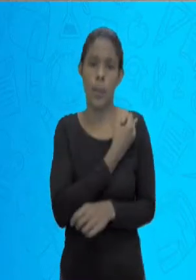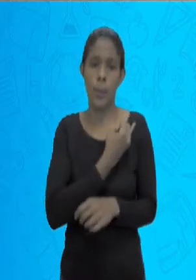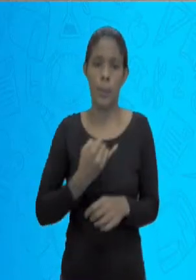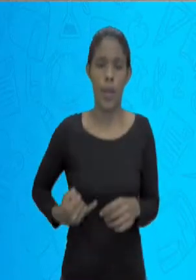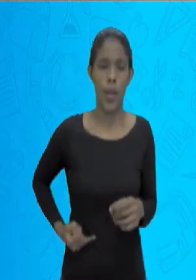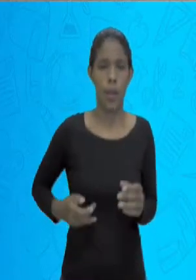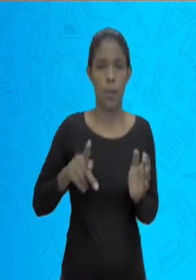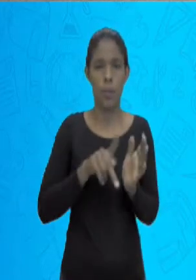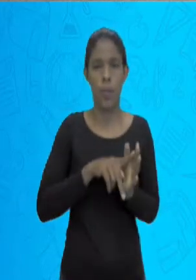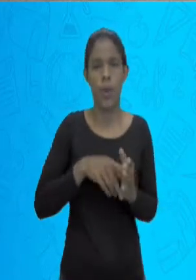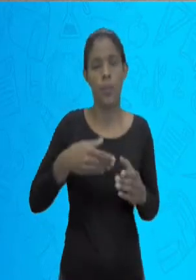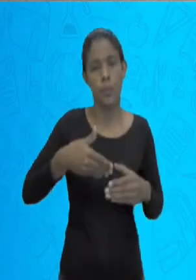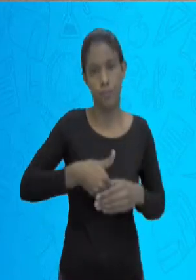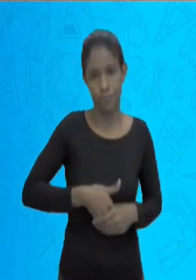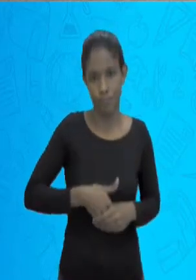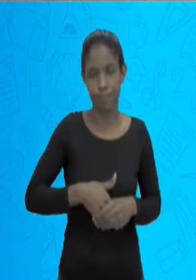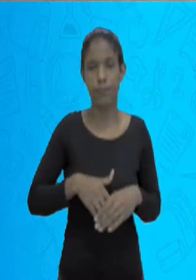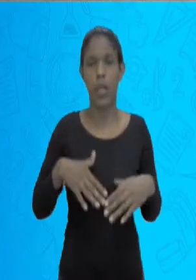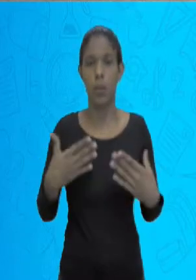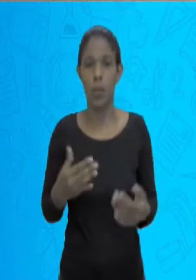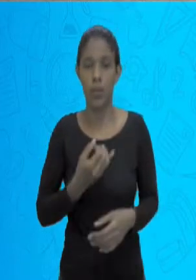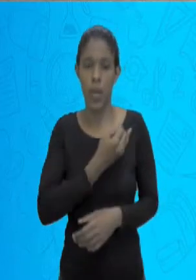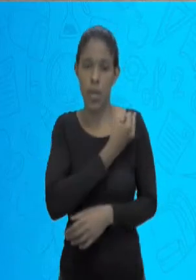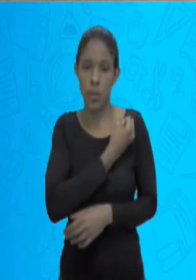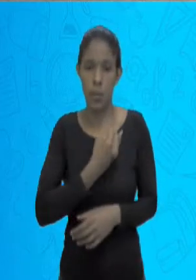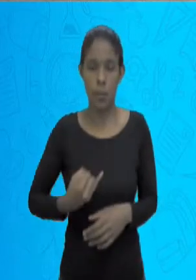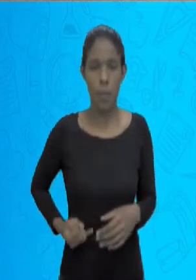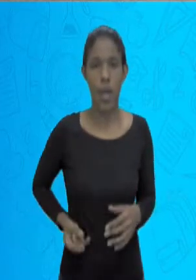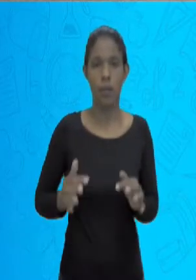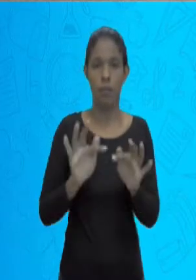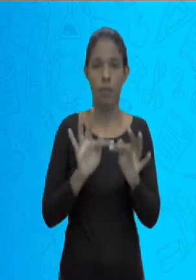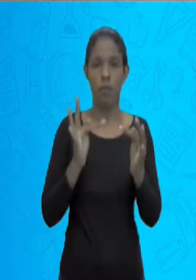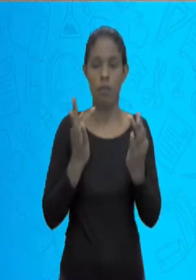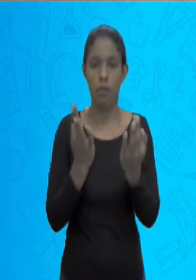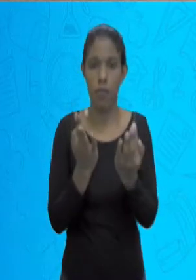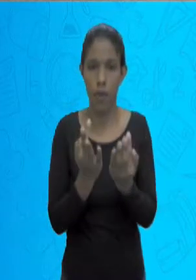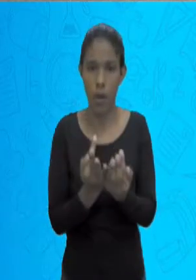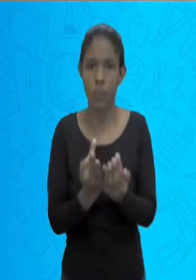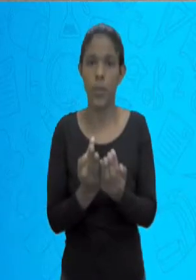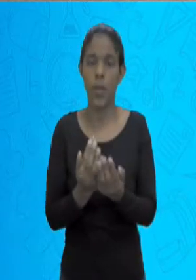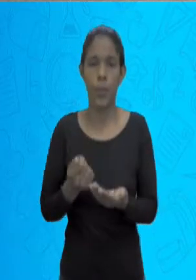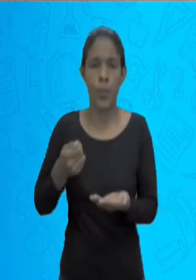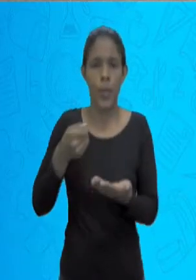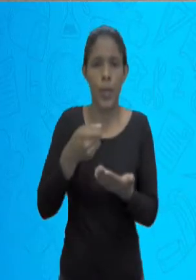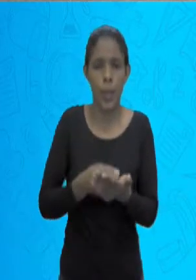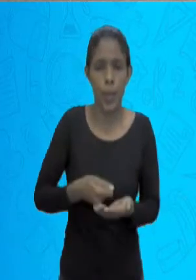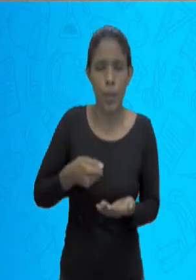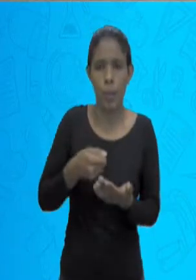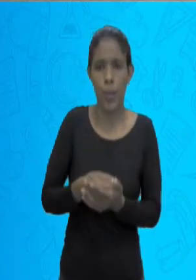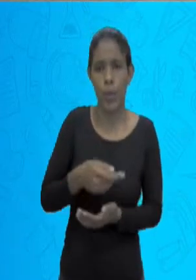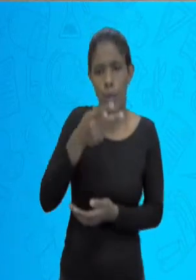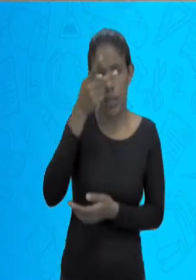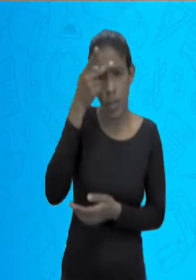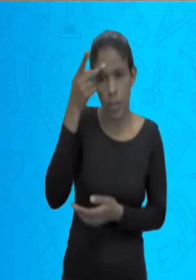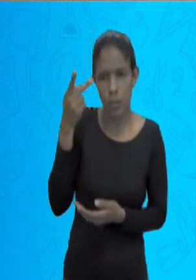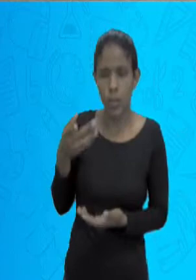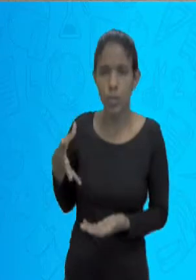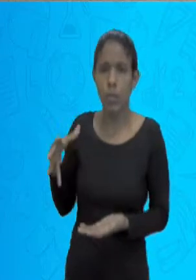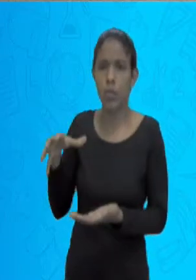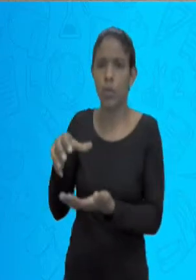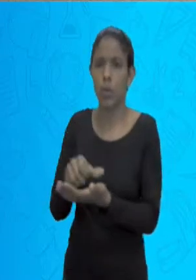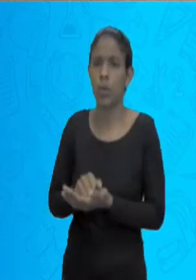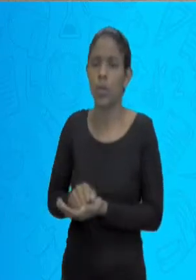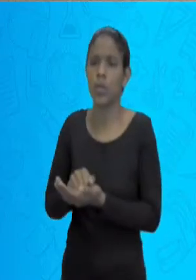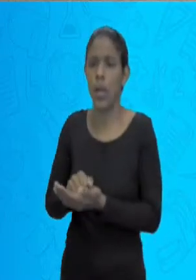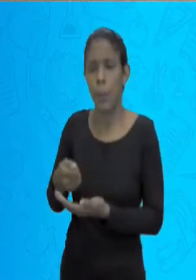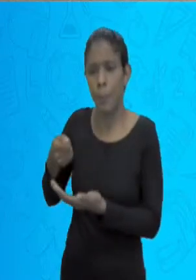o qual era um verdadeiro império familiar, impondo aos vencidos e tutelados o governo